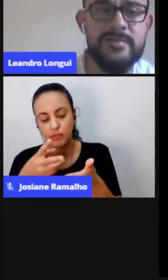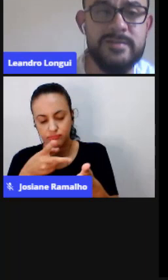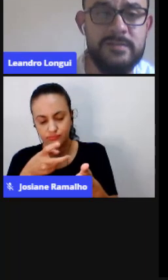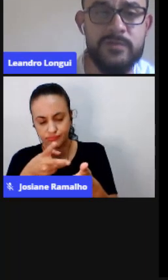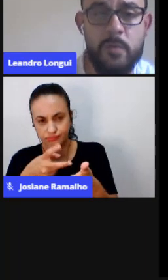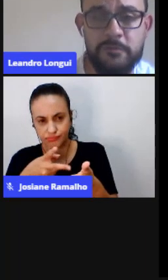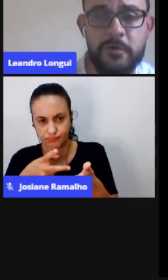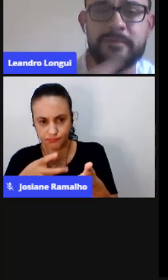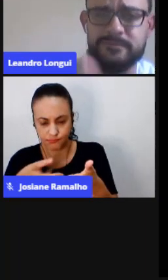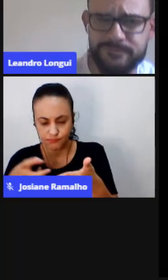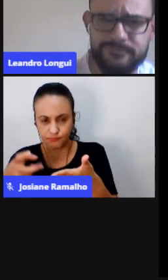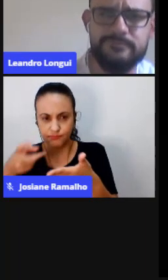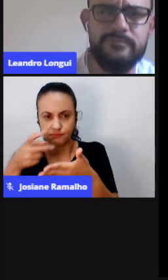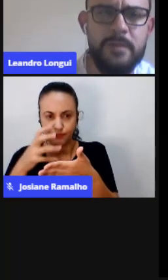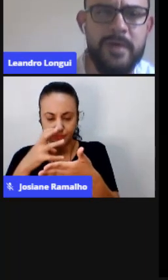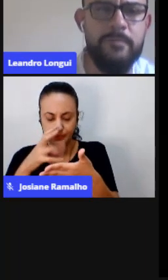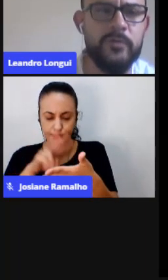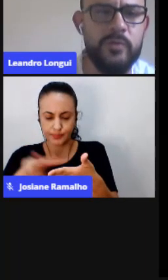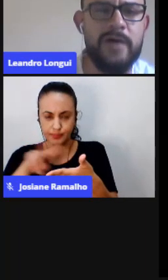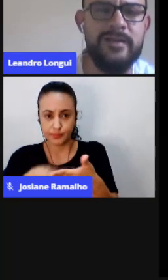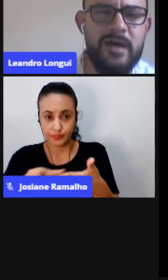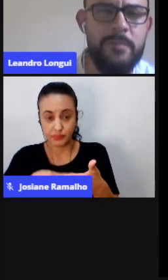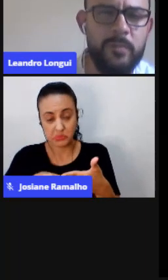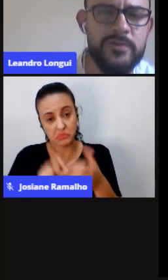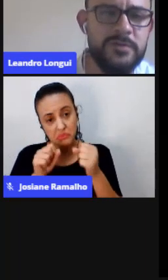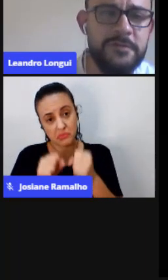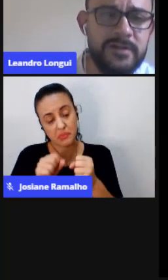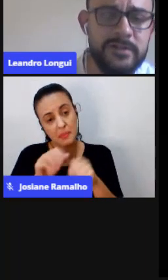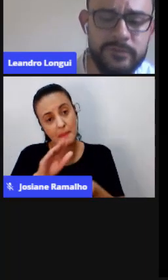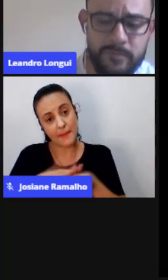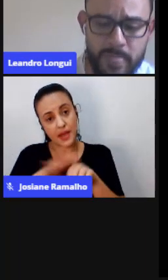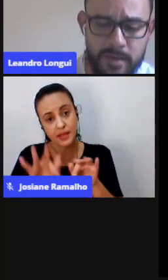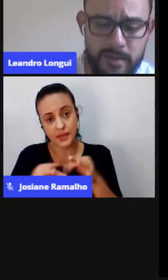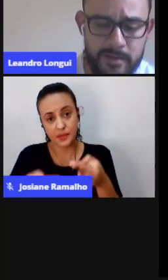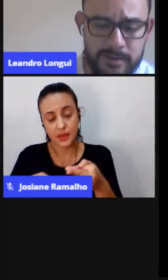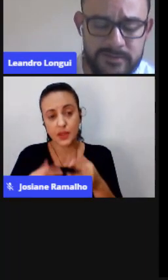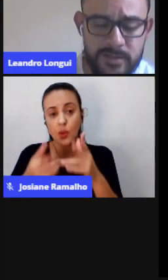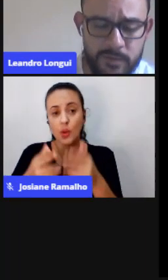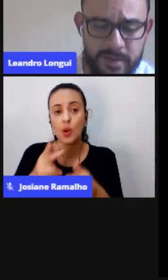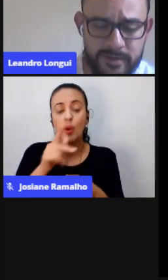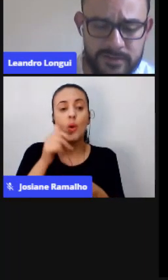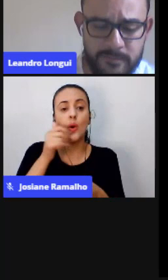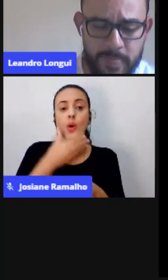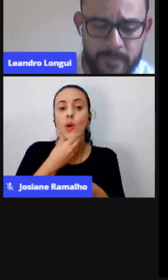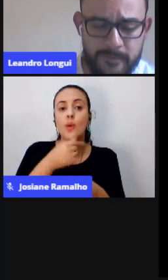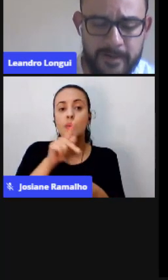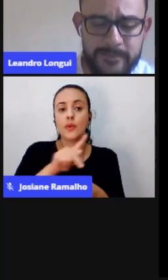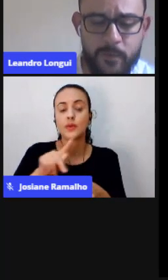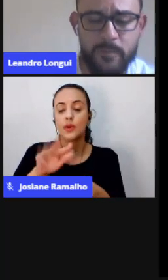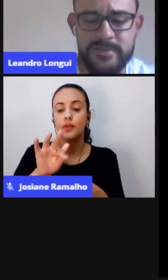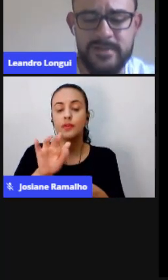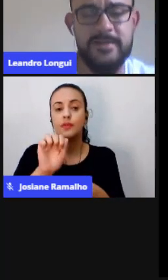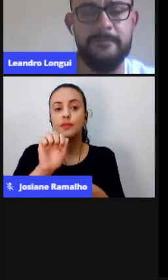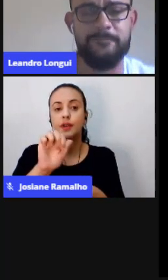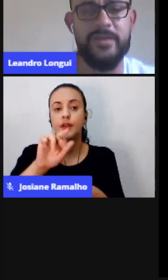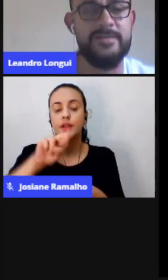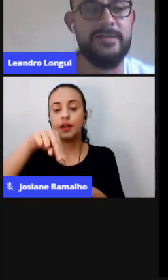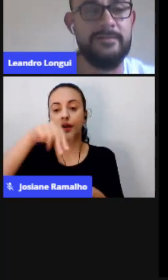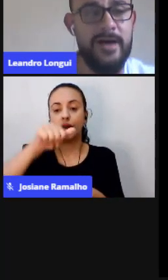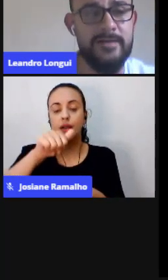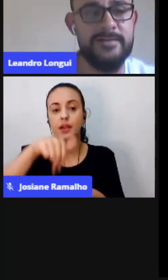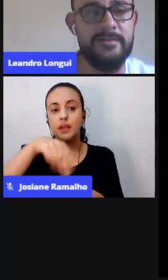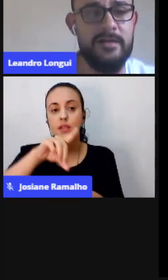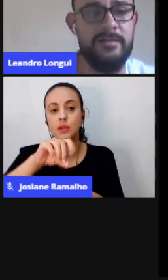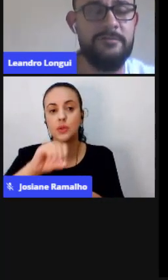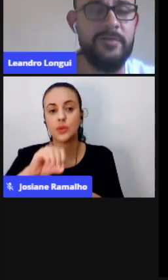assim, um pouco mais simples, como foi bem pontuada lá pelo professor Fernando anteriormente. Tá? Então, como seria